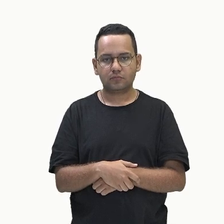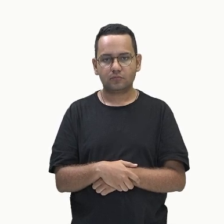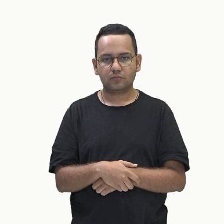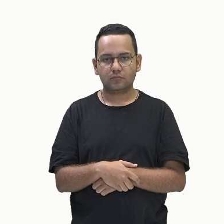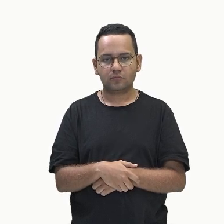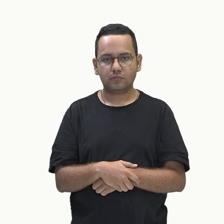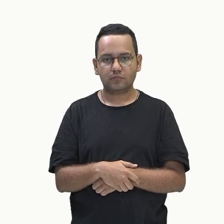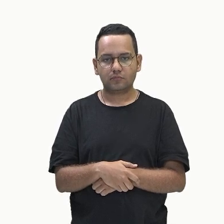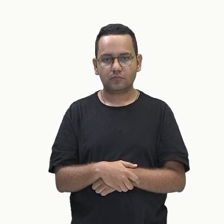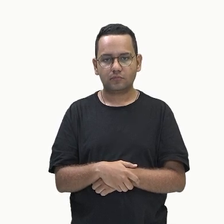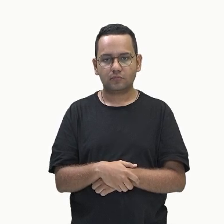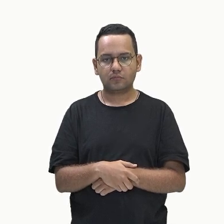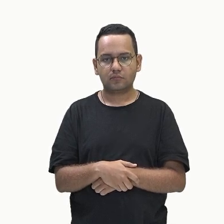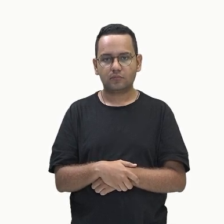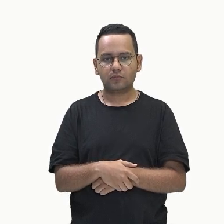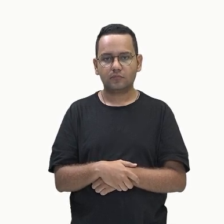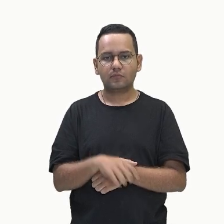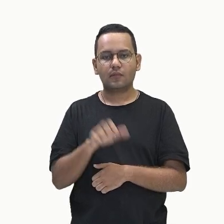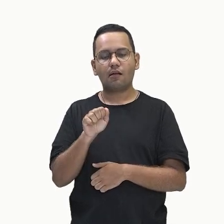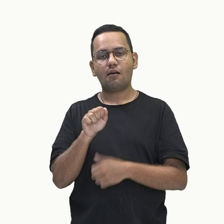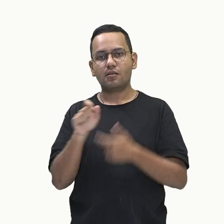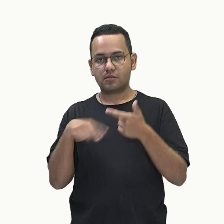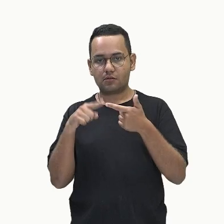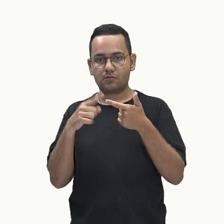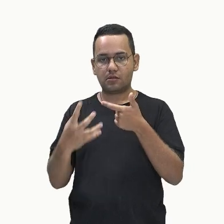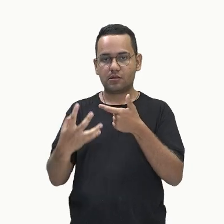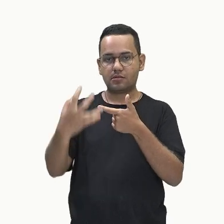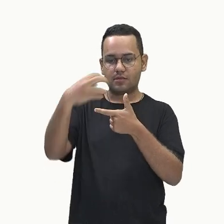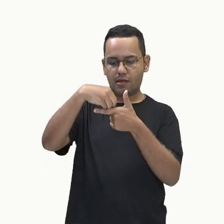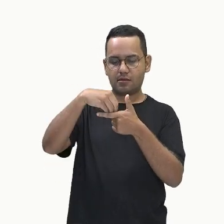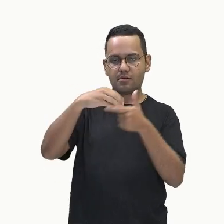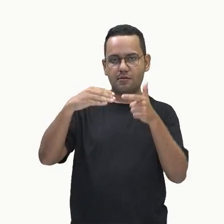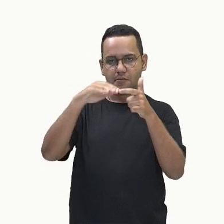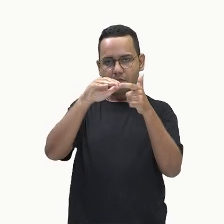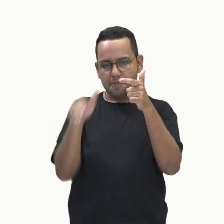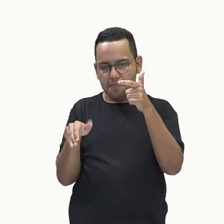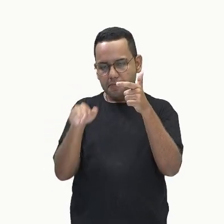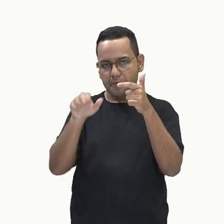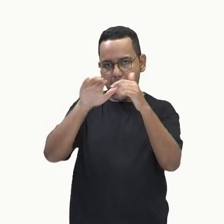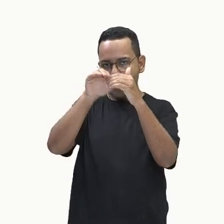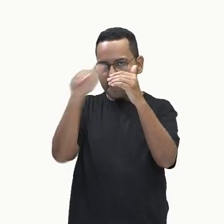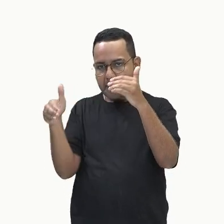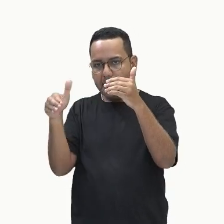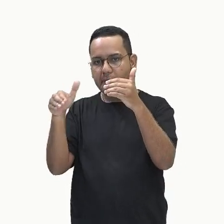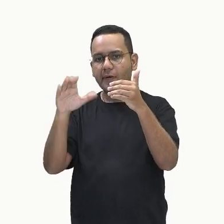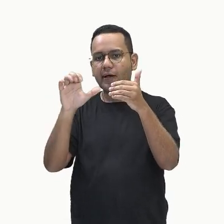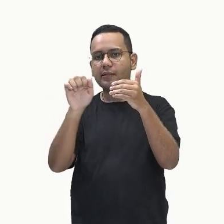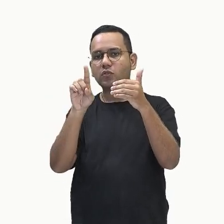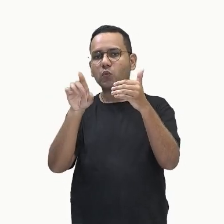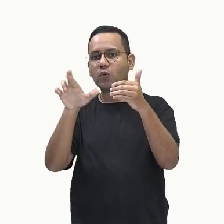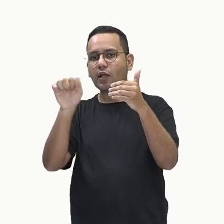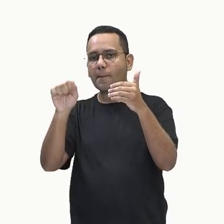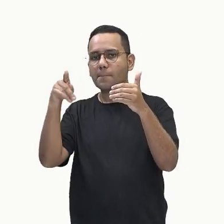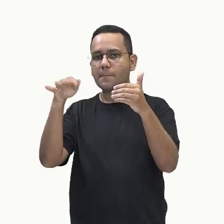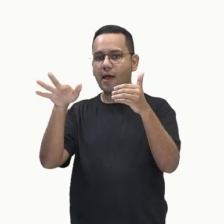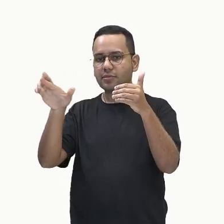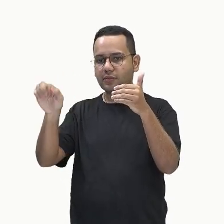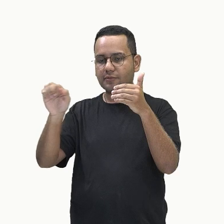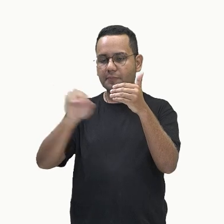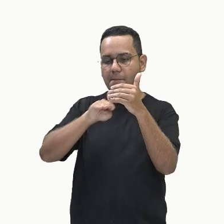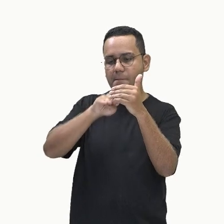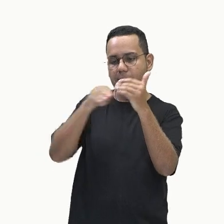que é a mais interna, a do meio, a intermediária e a pia mater.